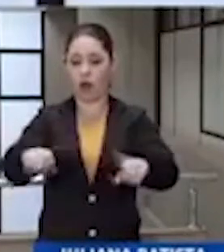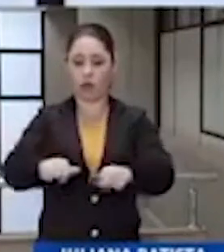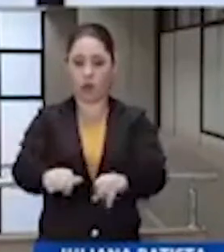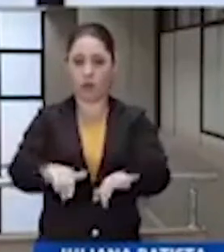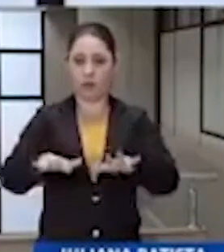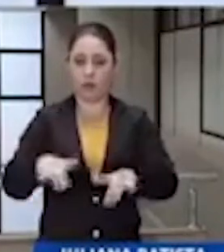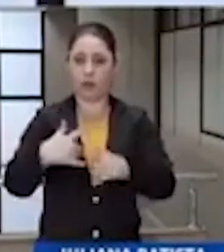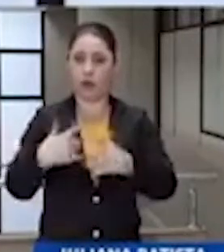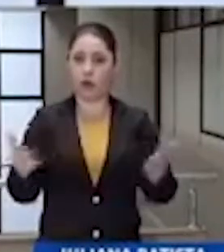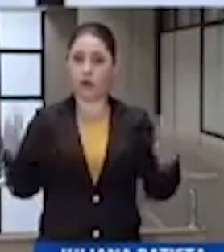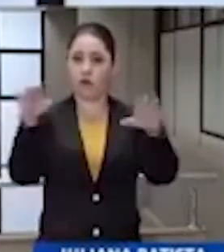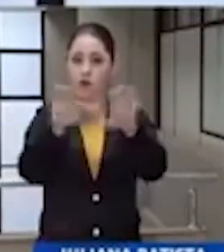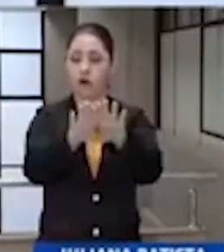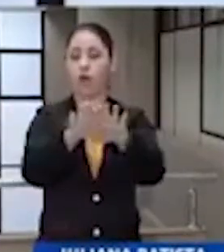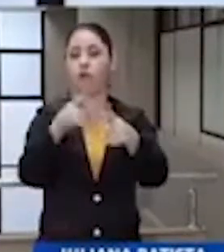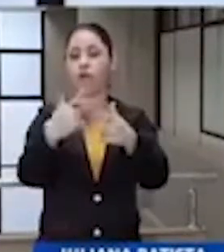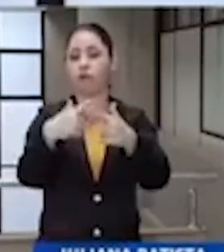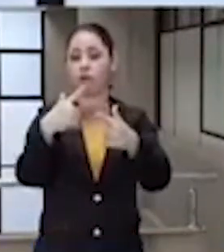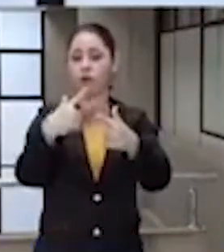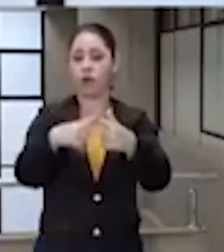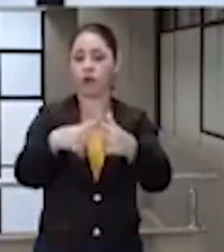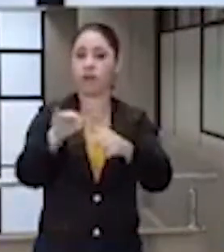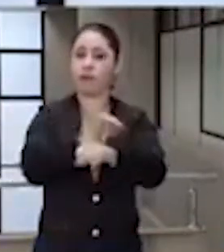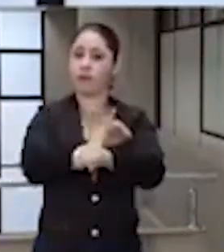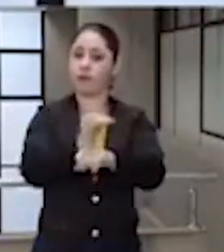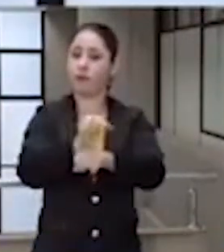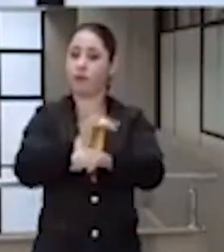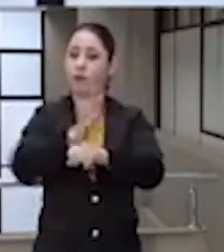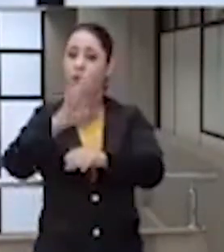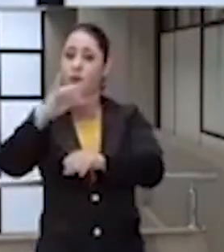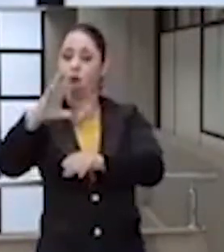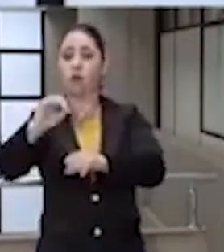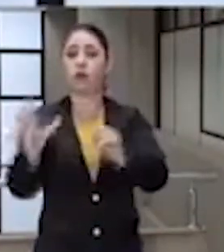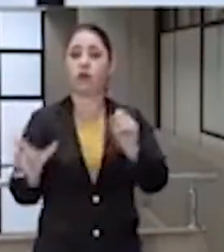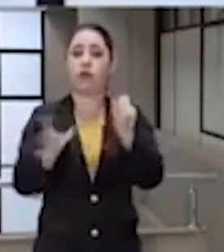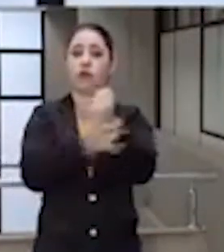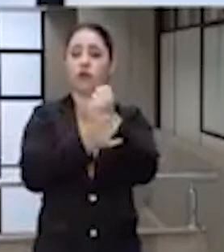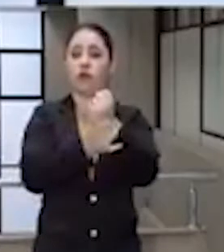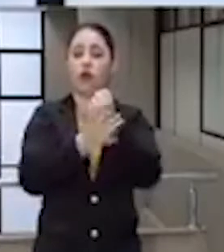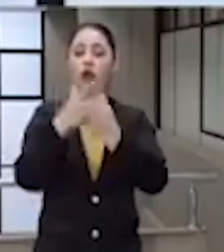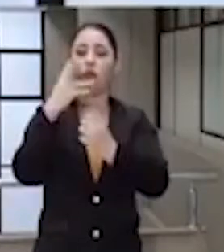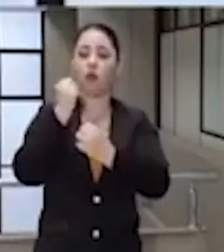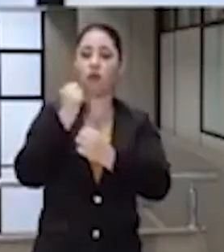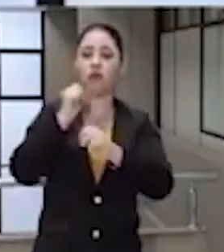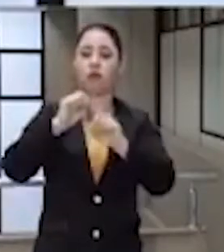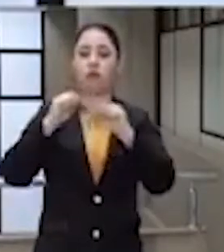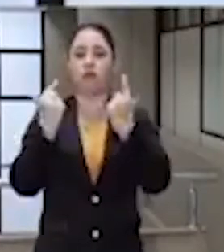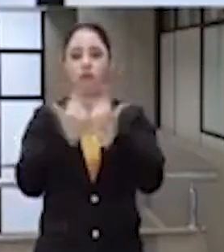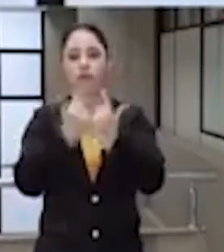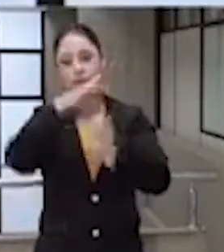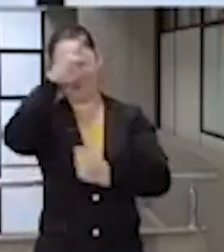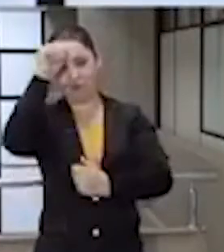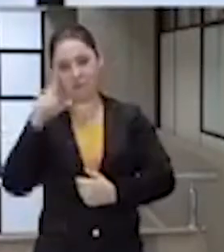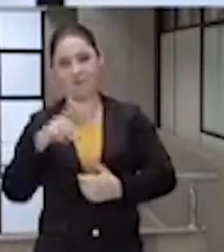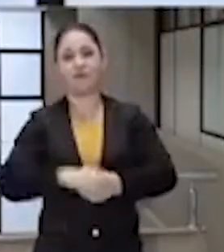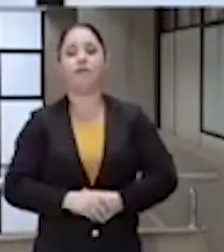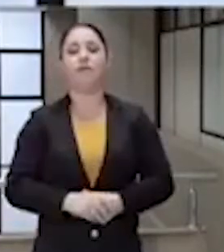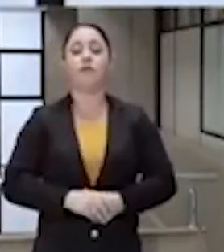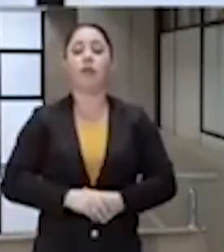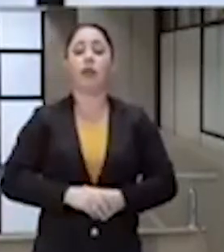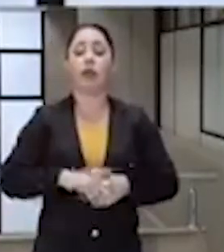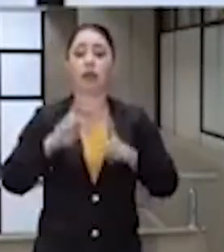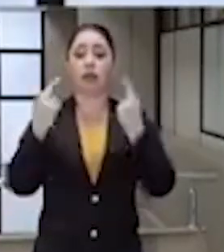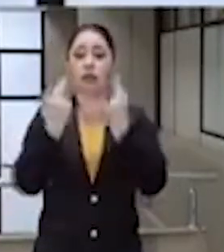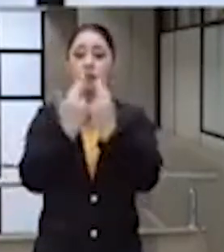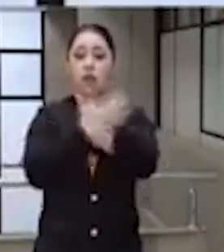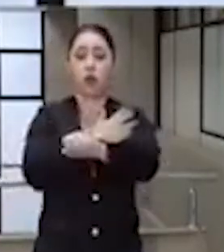está fechado devido a medidas de biossegurança adotadas pela Assembleia Legislativa de Mato Grosso do Sul. As sessões